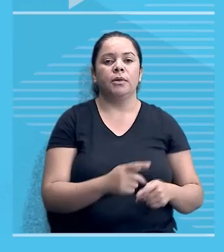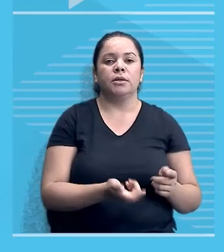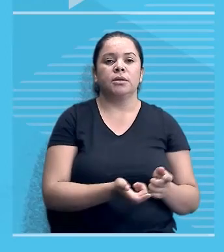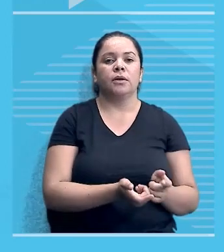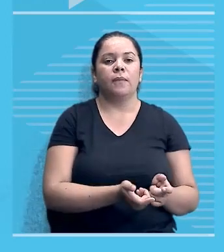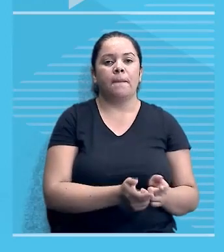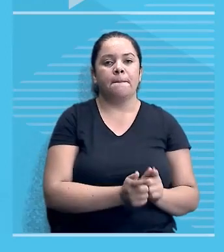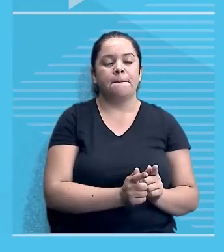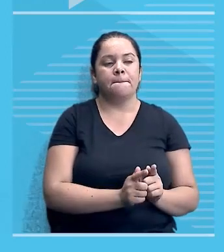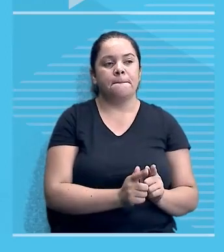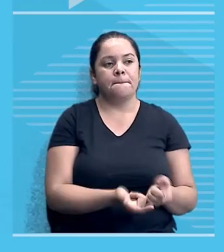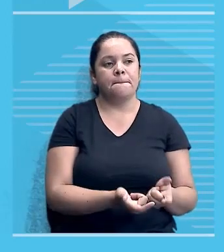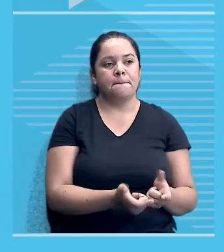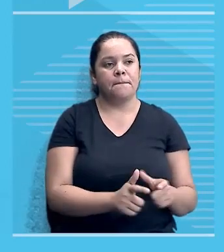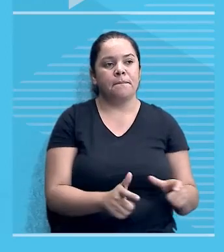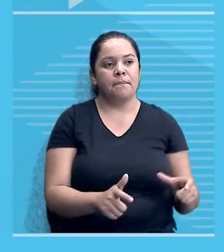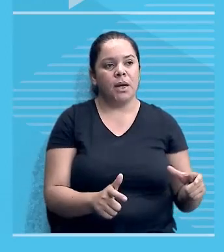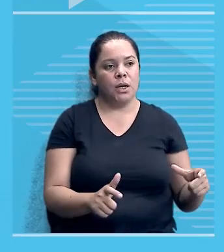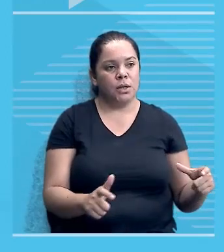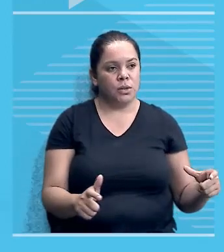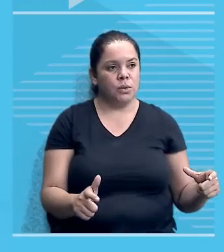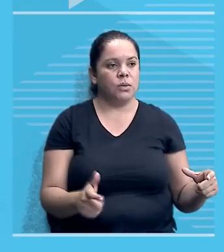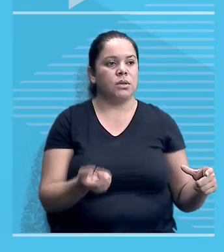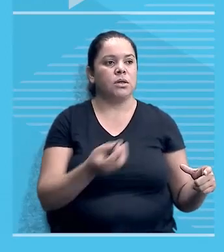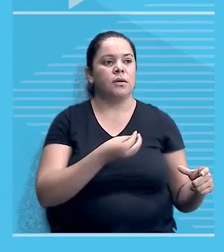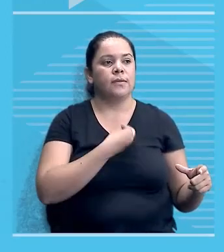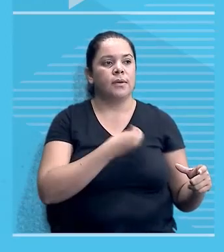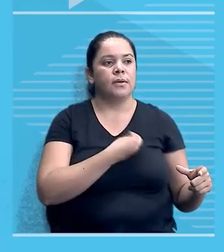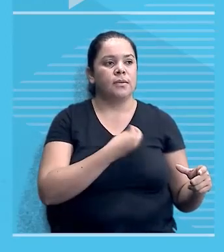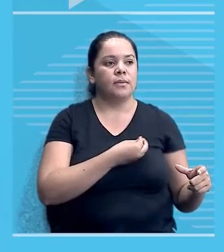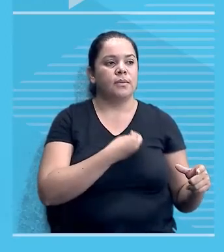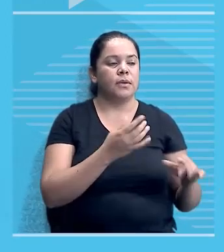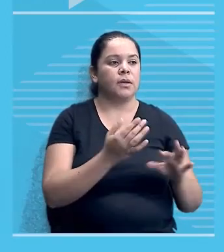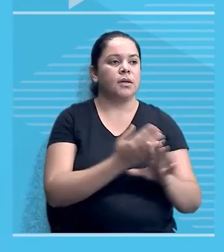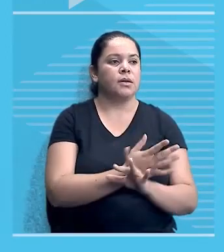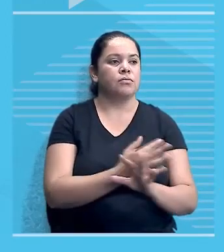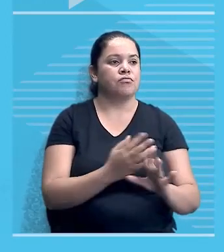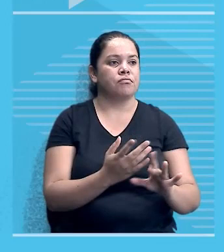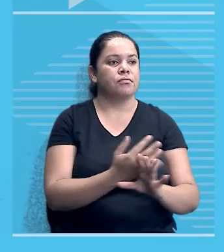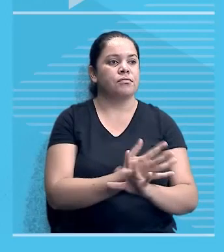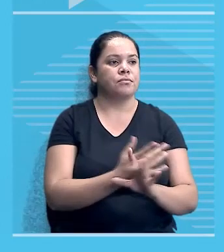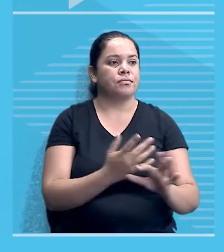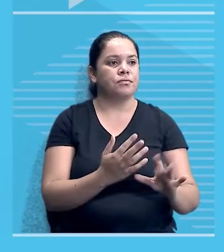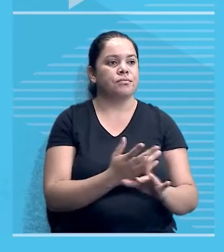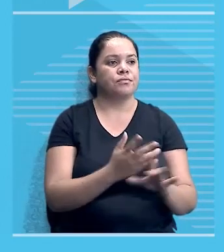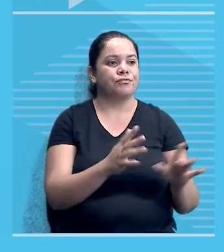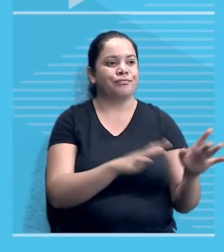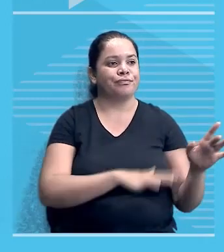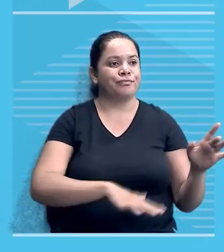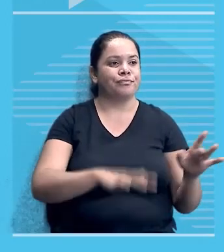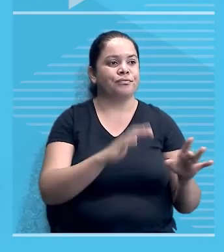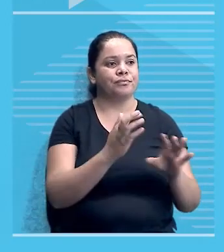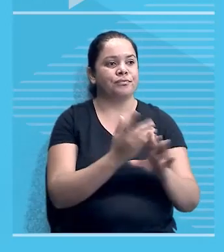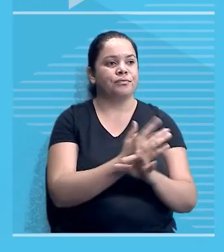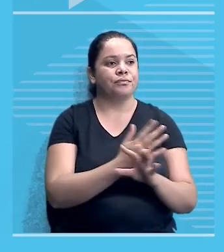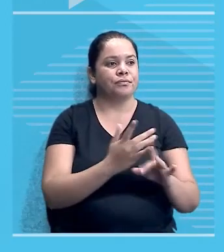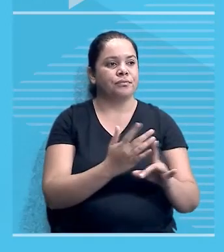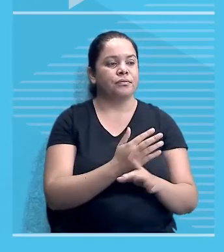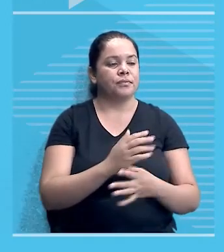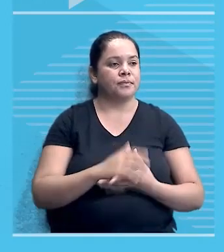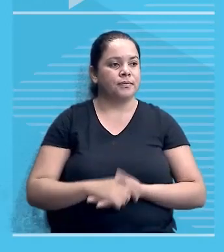nesse senso de 2010 era predominantemente Urbana né inclusive se você observar aqui